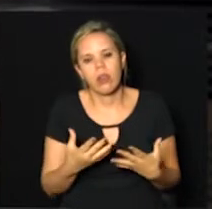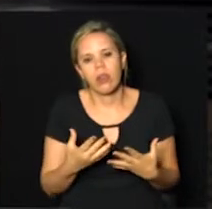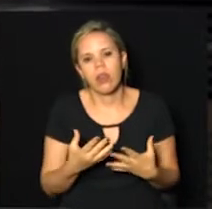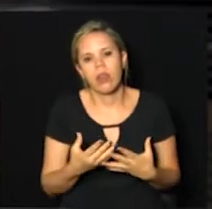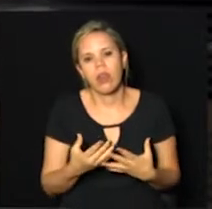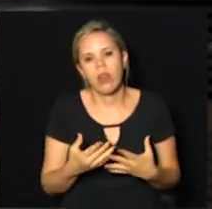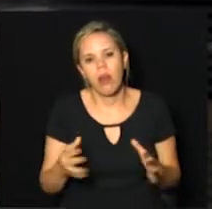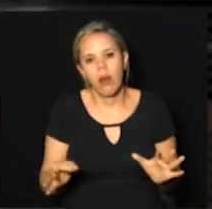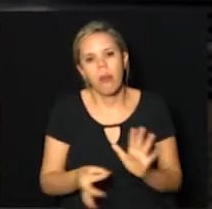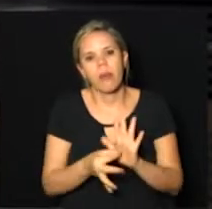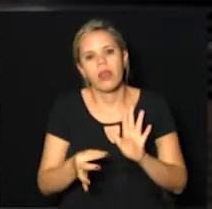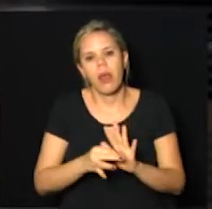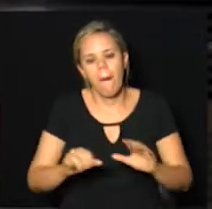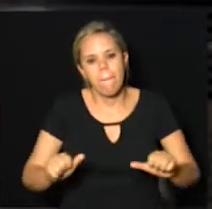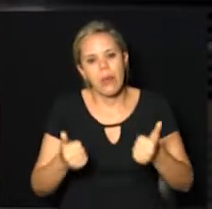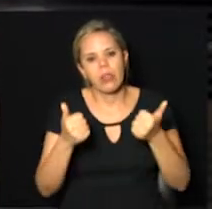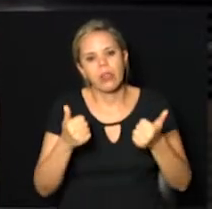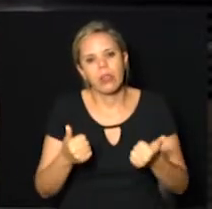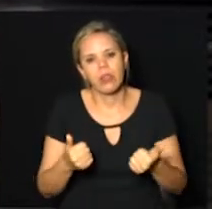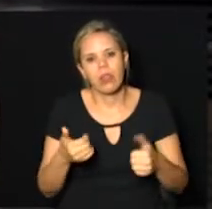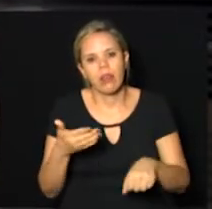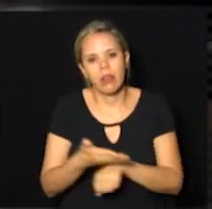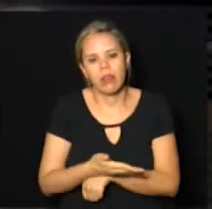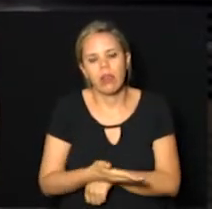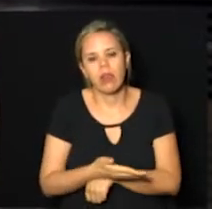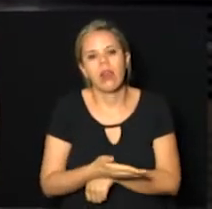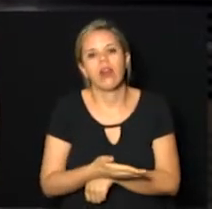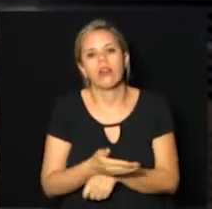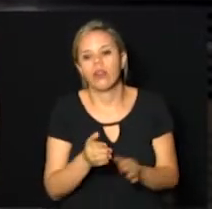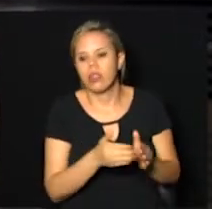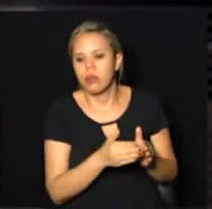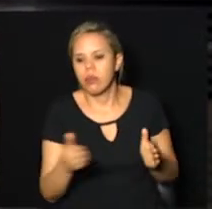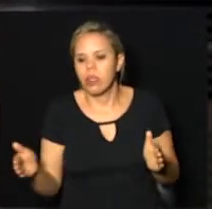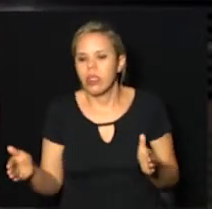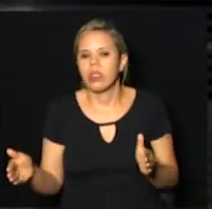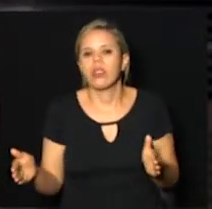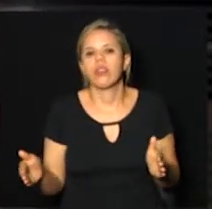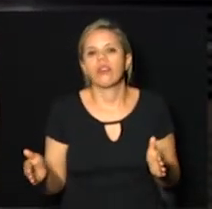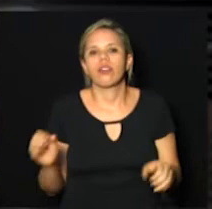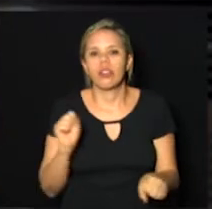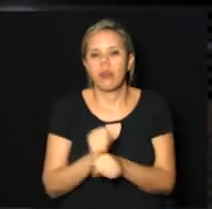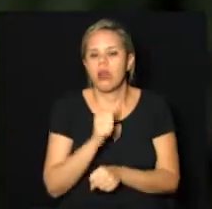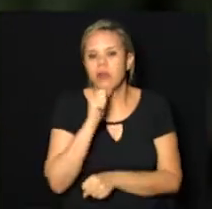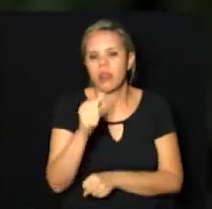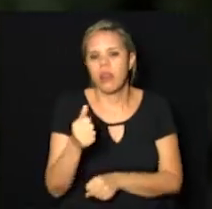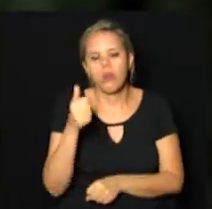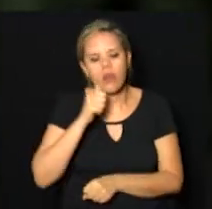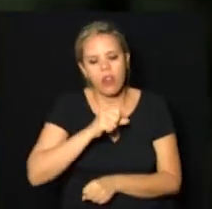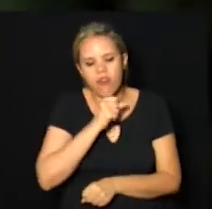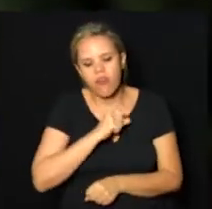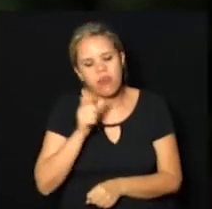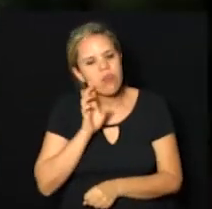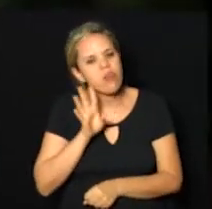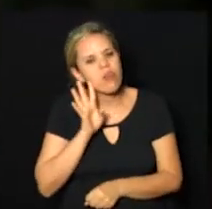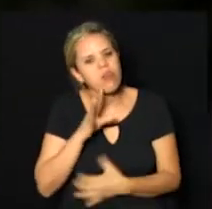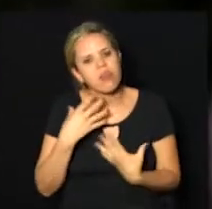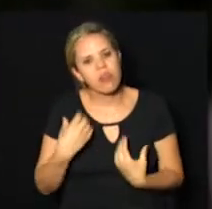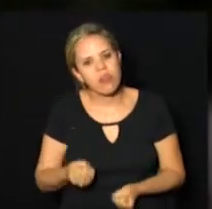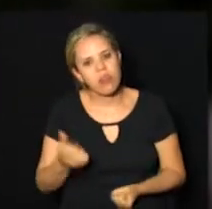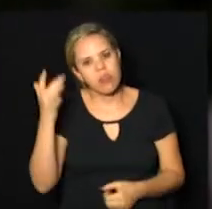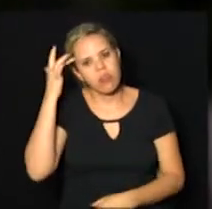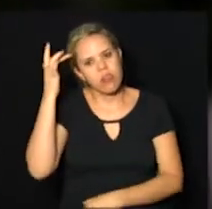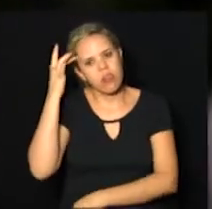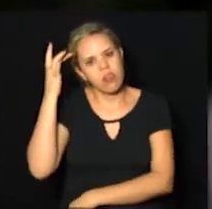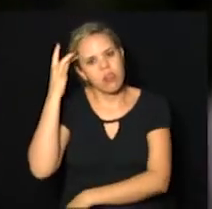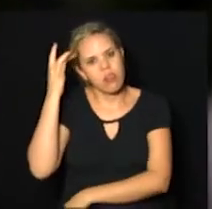no sentido que ela está entrando na menopausa, mas ela está envelhecendo e que legal. Amadurecendo, de fato, né,